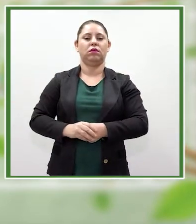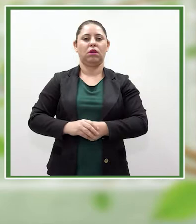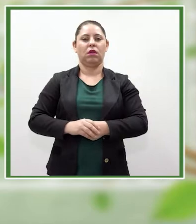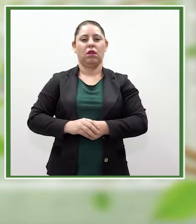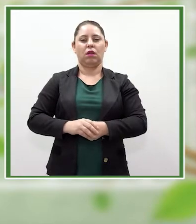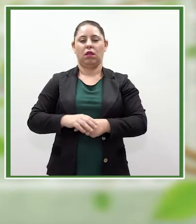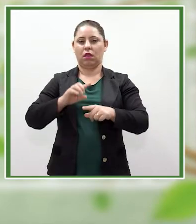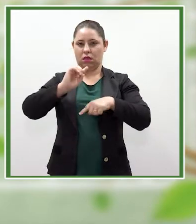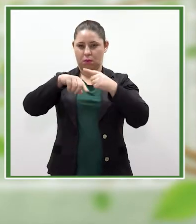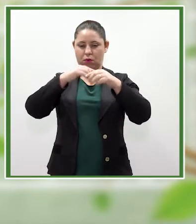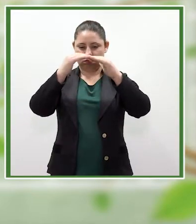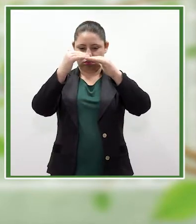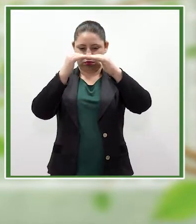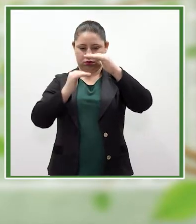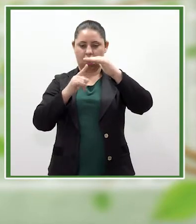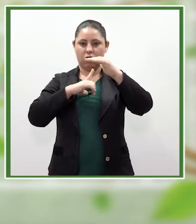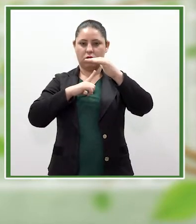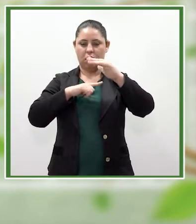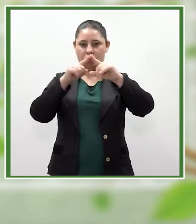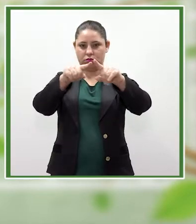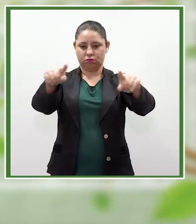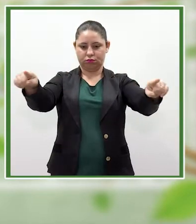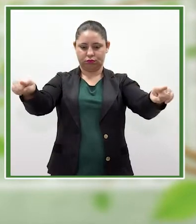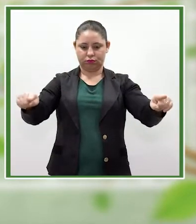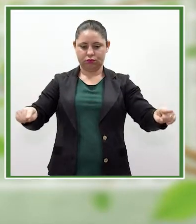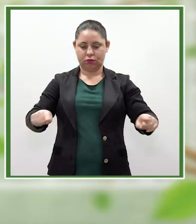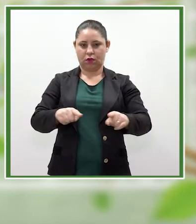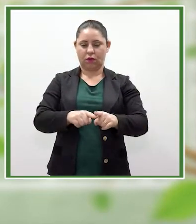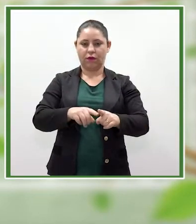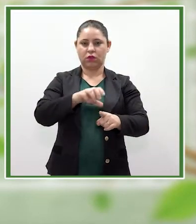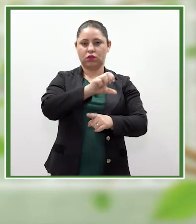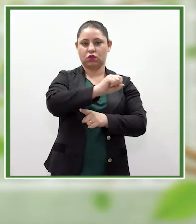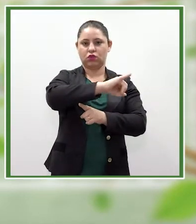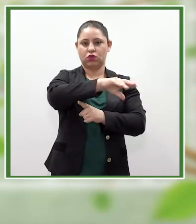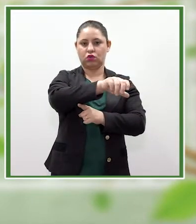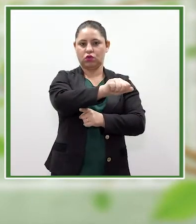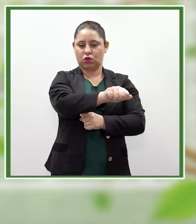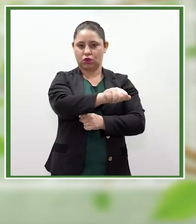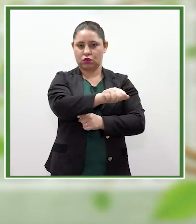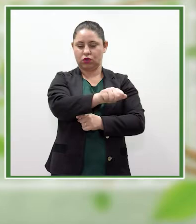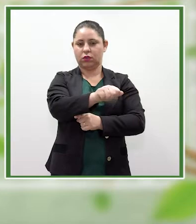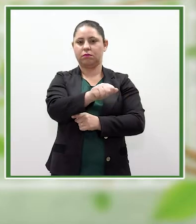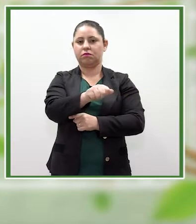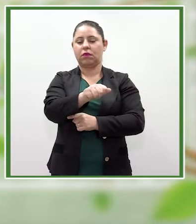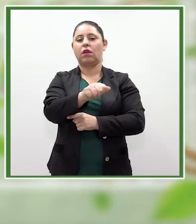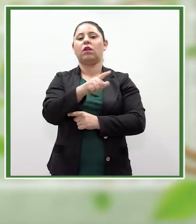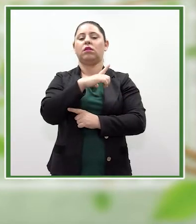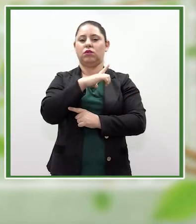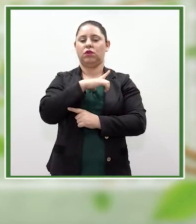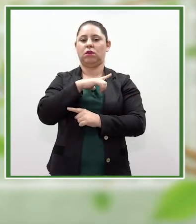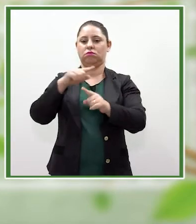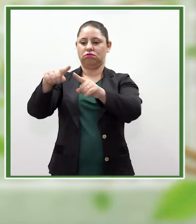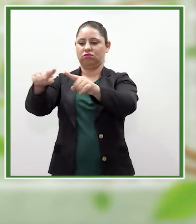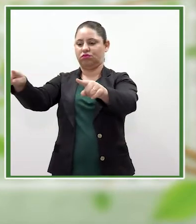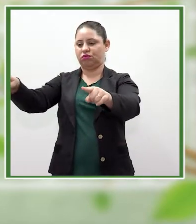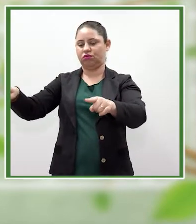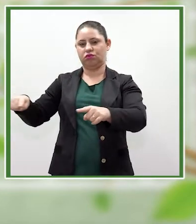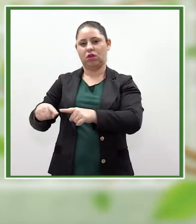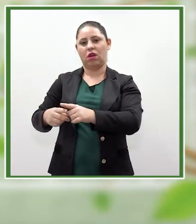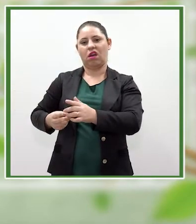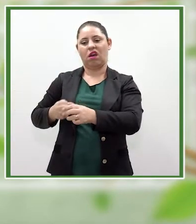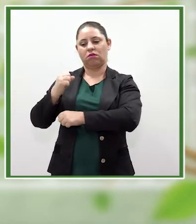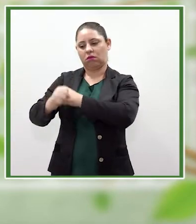das condições de tipo de solo e clima. Com plantio direto já há uma melhoria, entretanto,